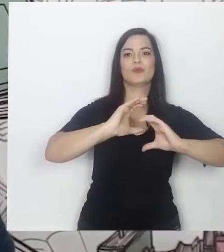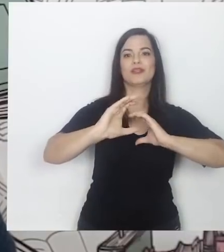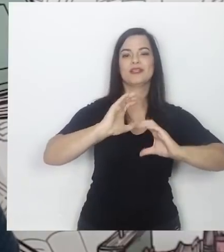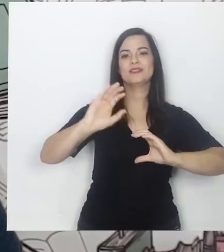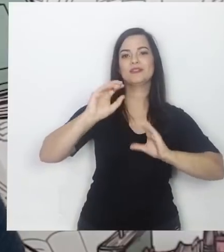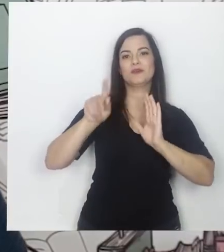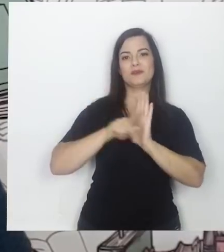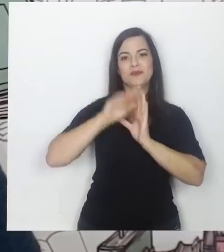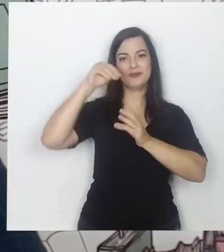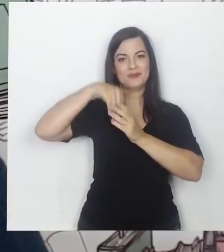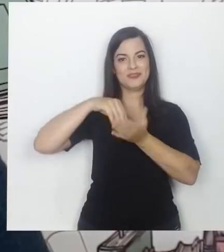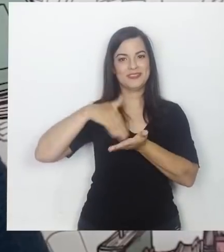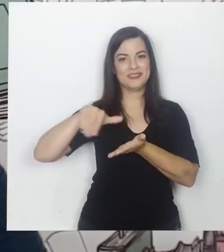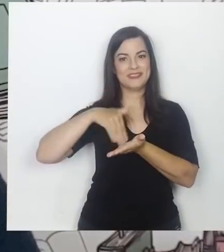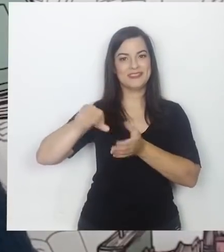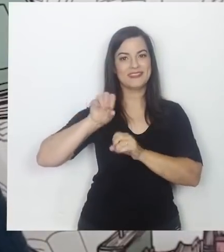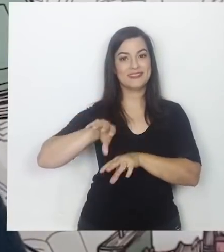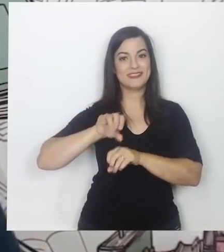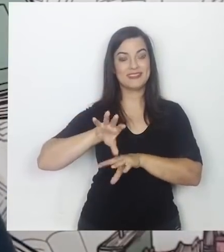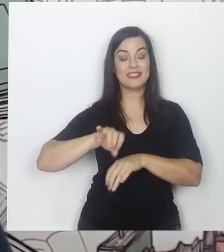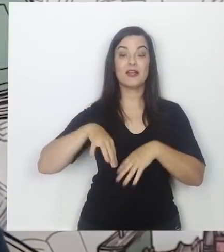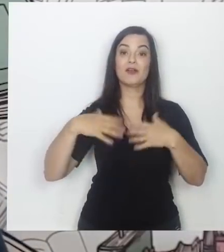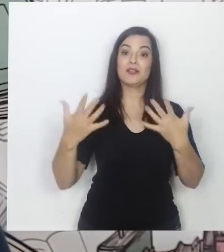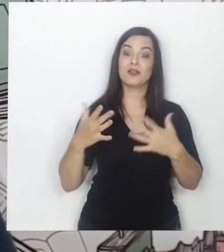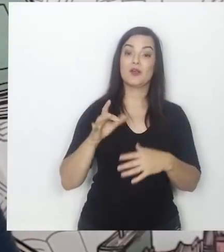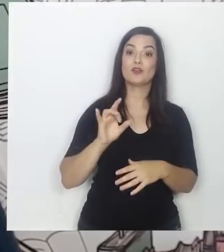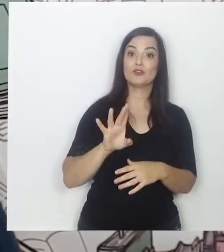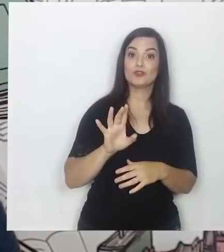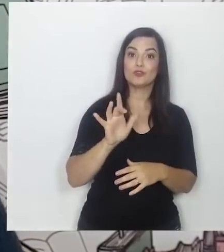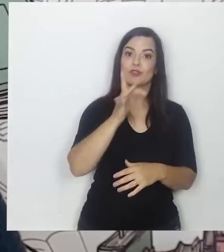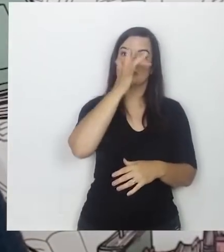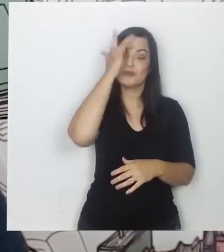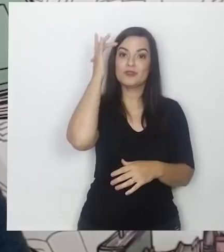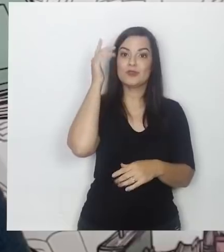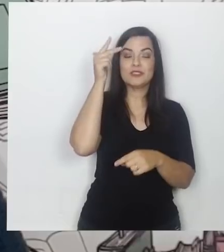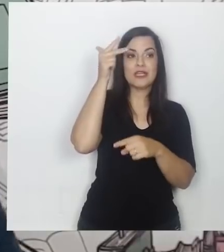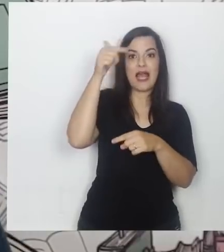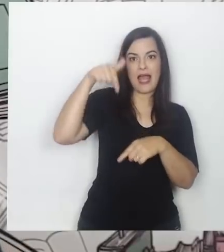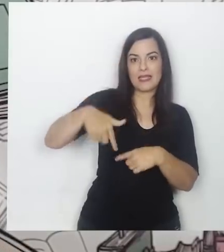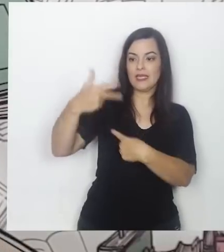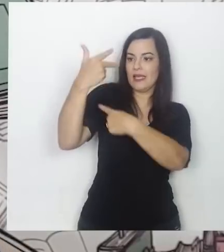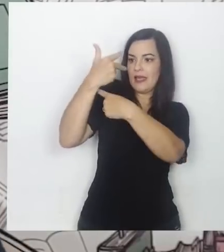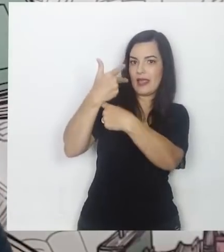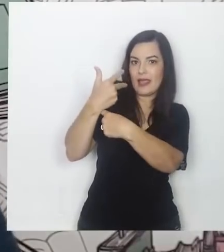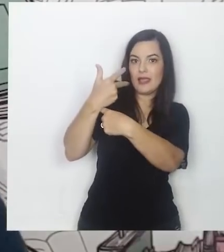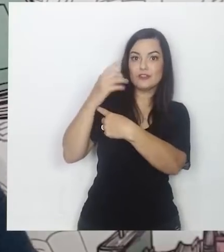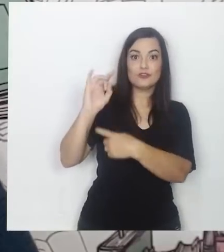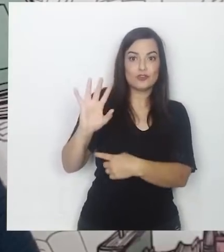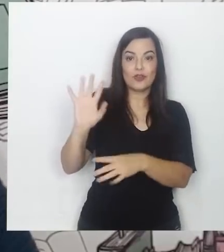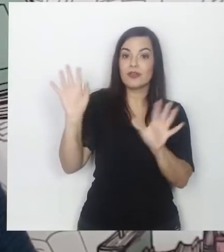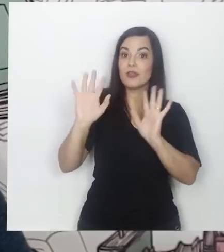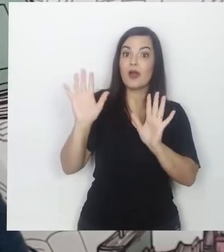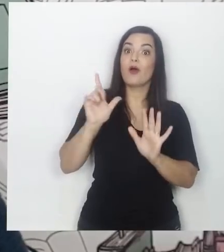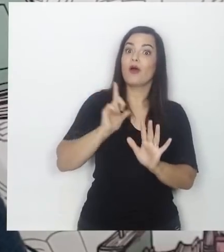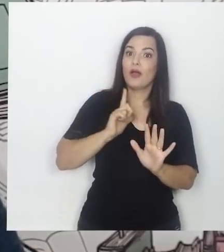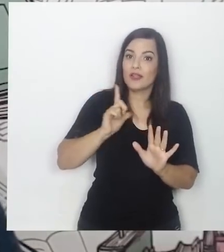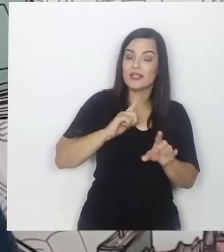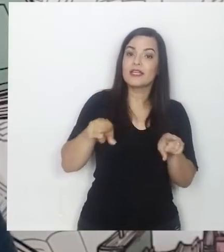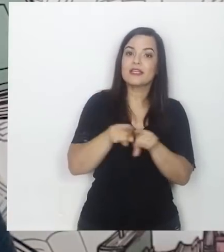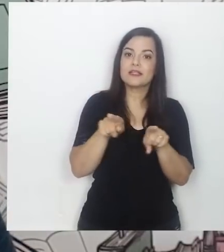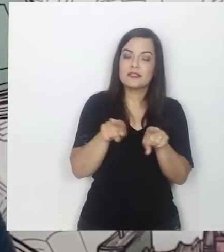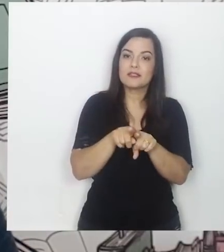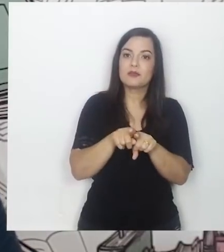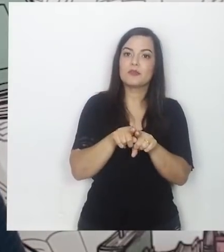de Educação. Então, não só as pessoas que estão aqui gravando, mas tudo isso, turma, passa por um processo